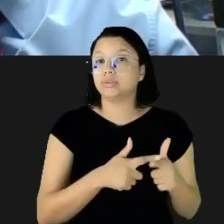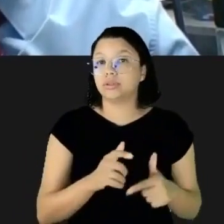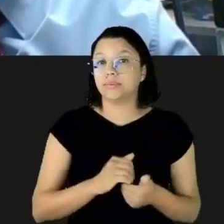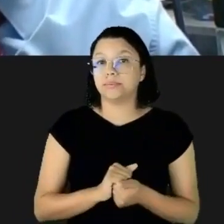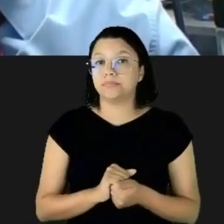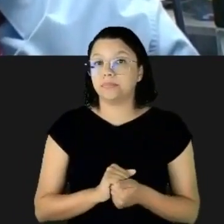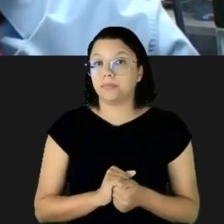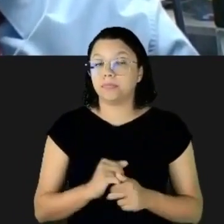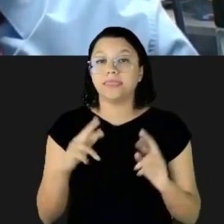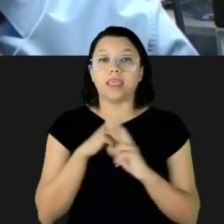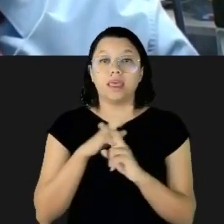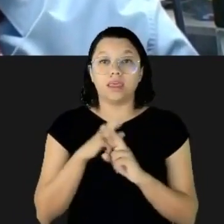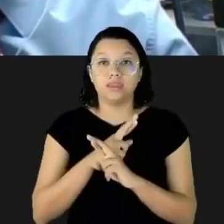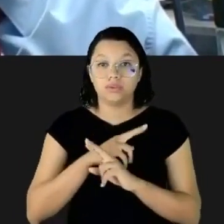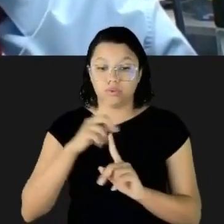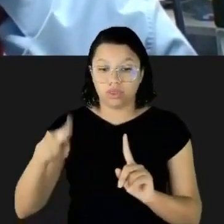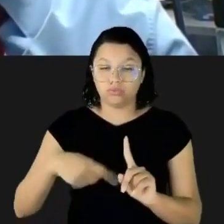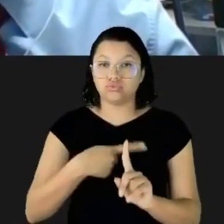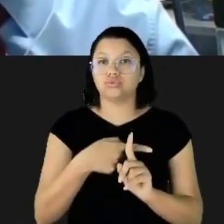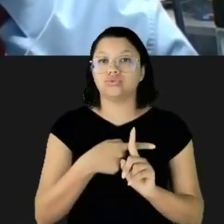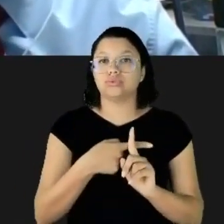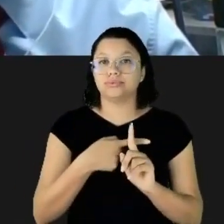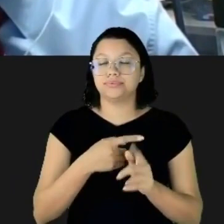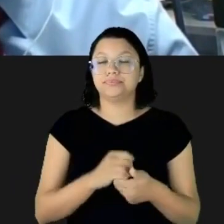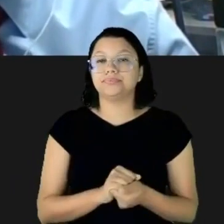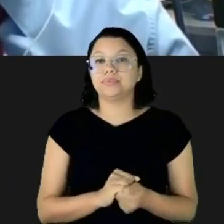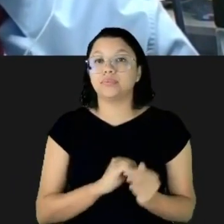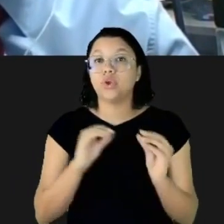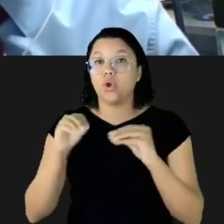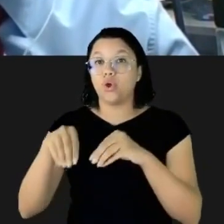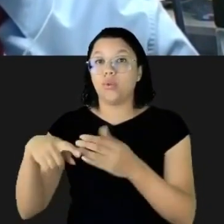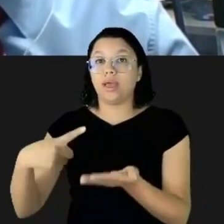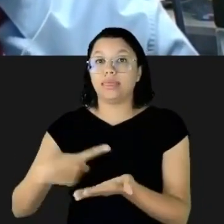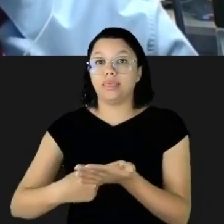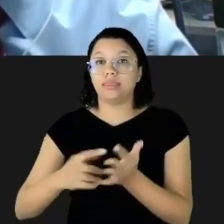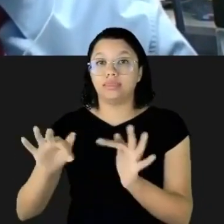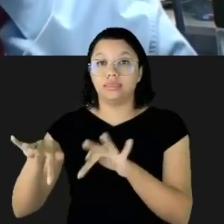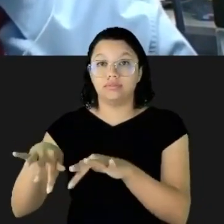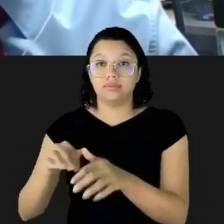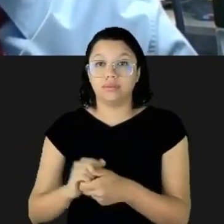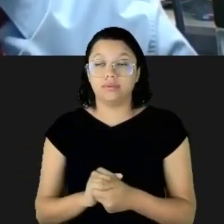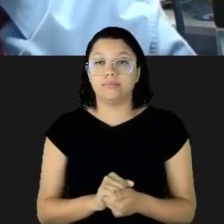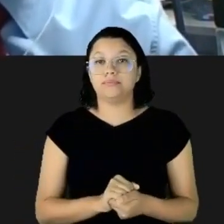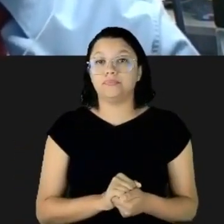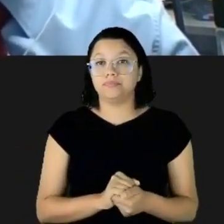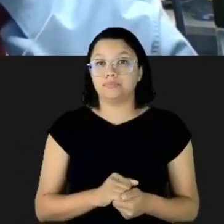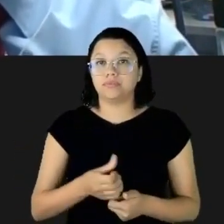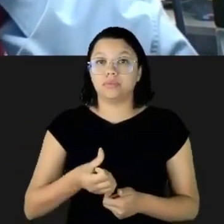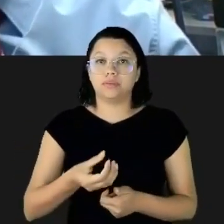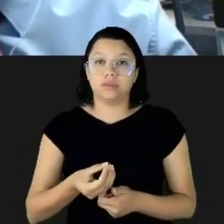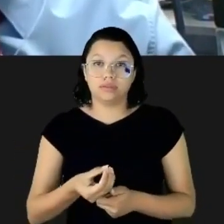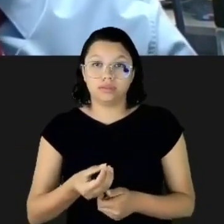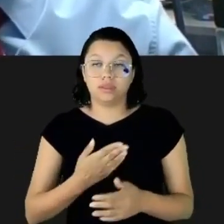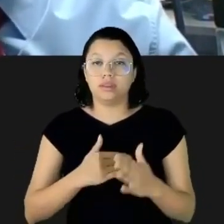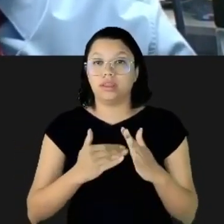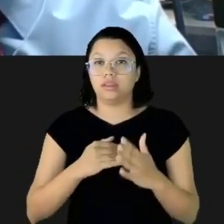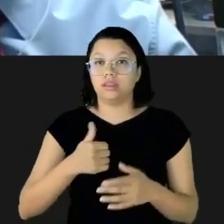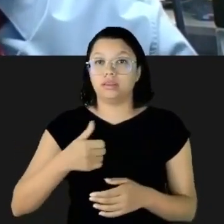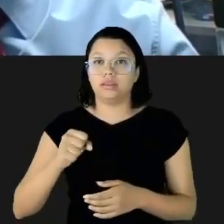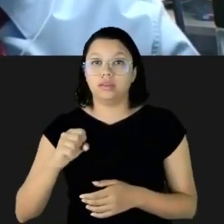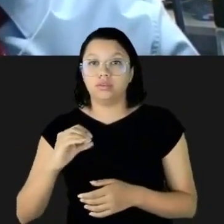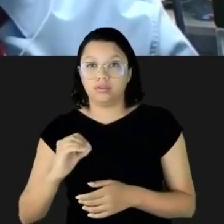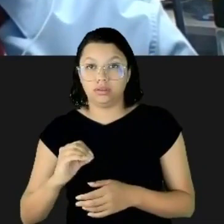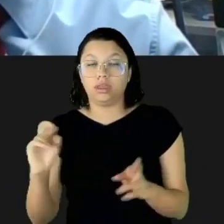você vincula adiciona coloca a data final dos 60 dias ou dos